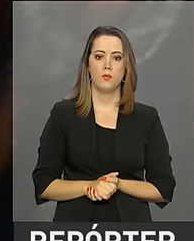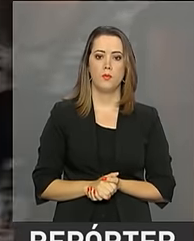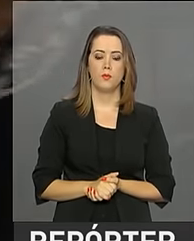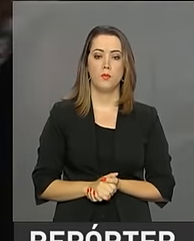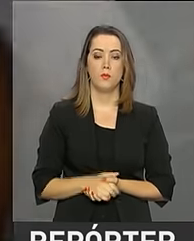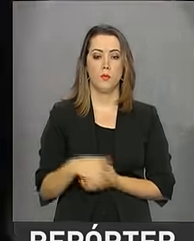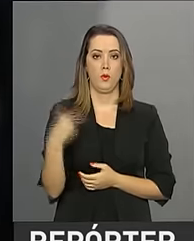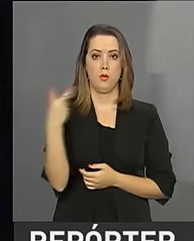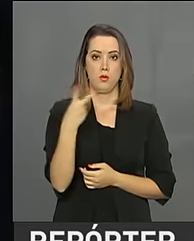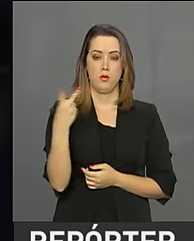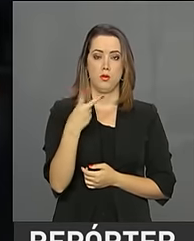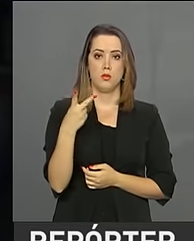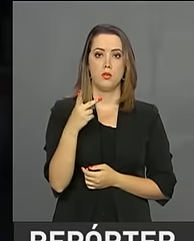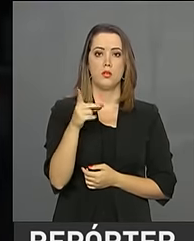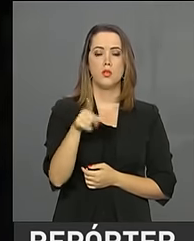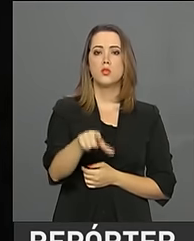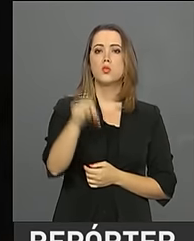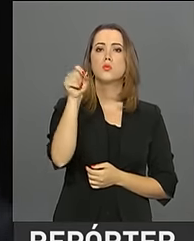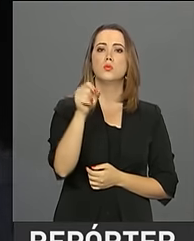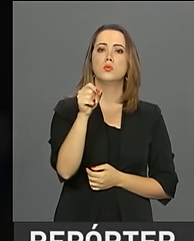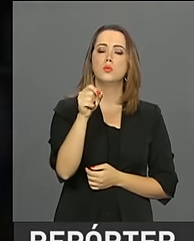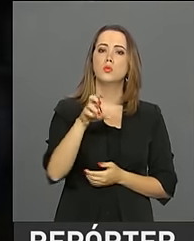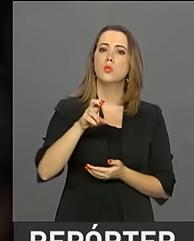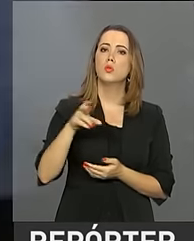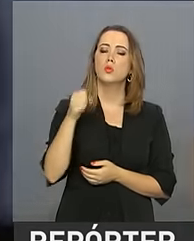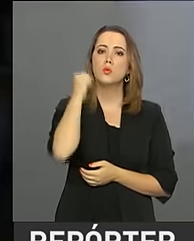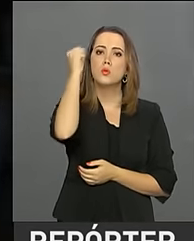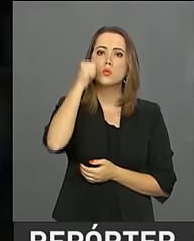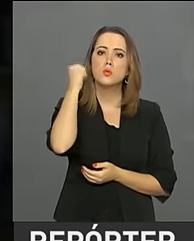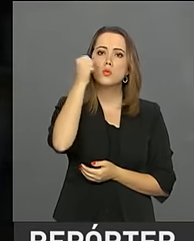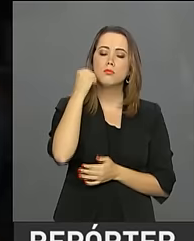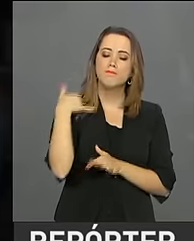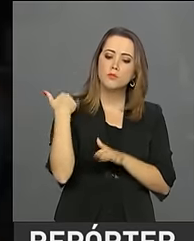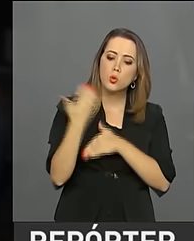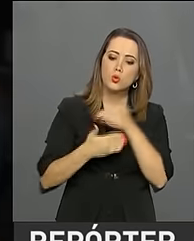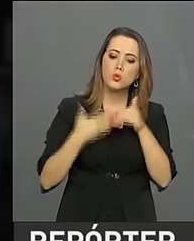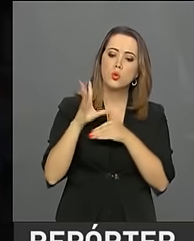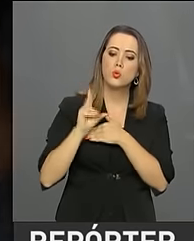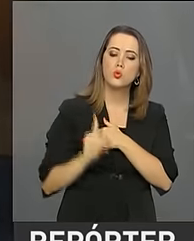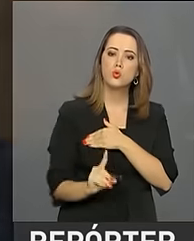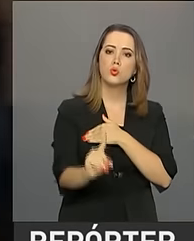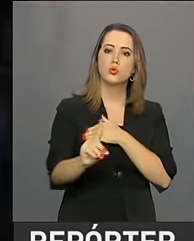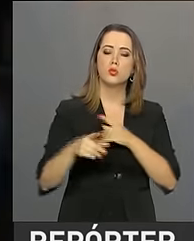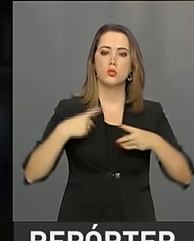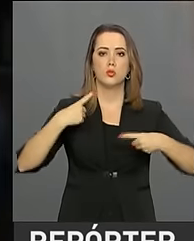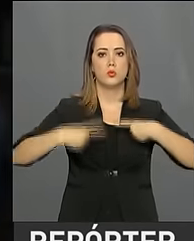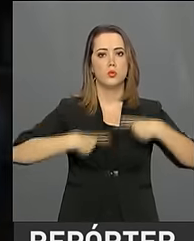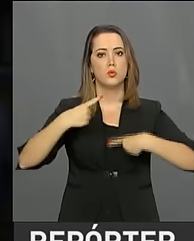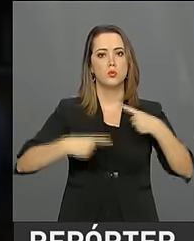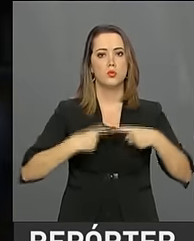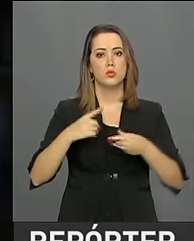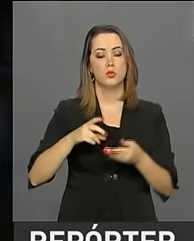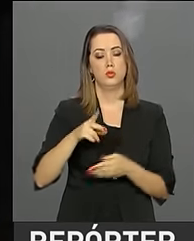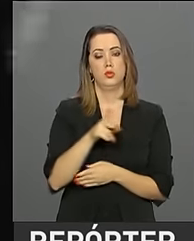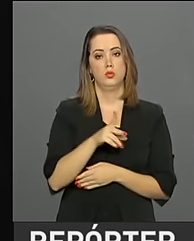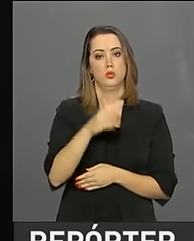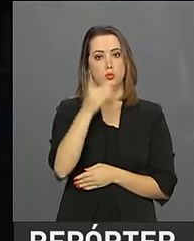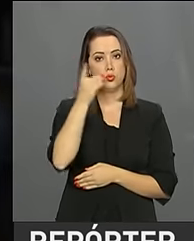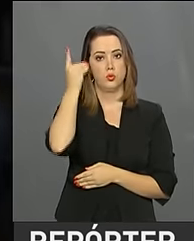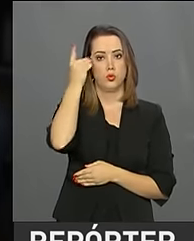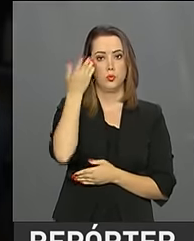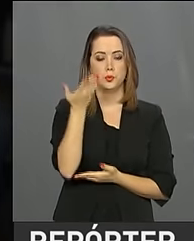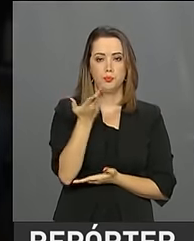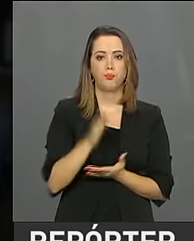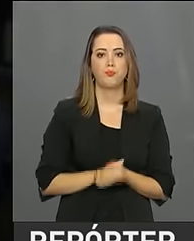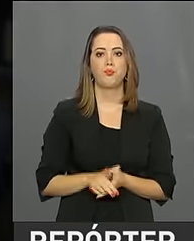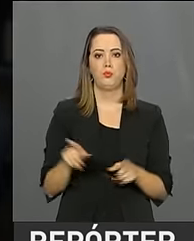Na segunda decisão, os senadores resolveram manter os direitos políticos de Dilma Rousseff. Bom, e além da cerimônia